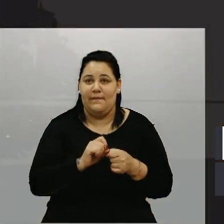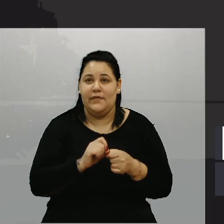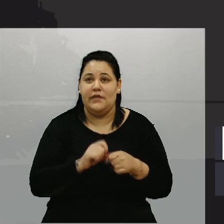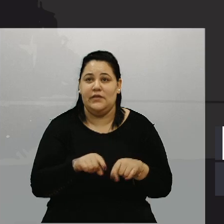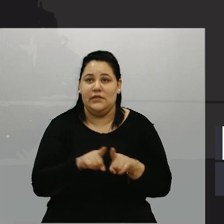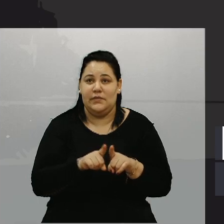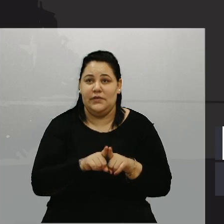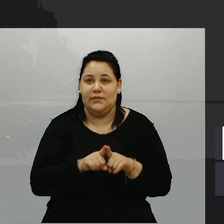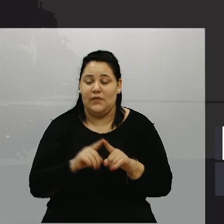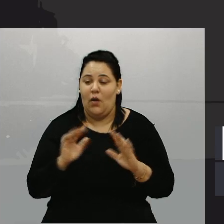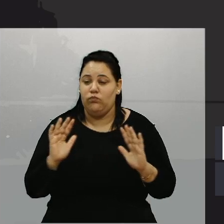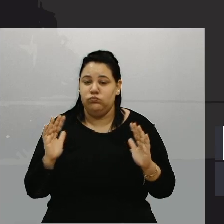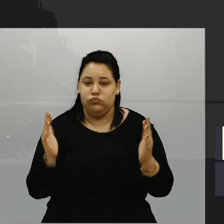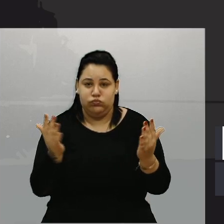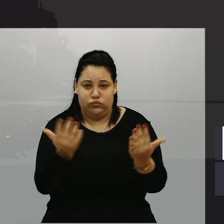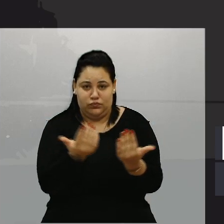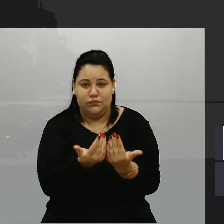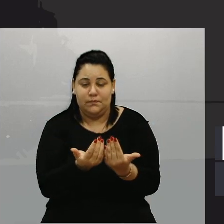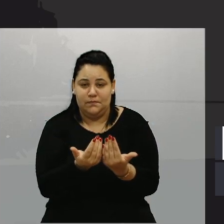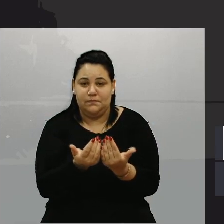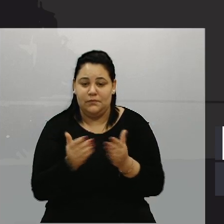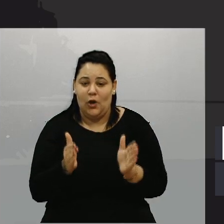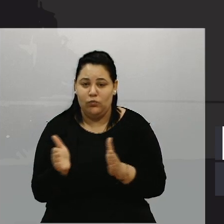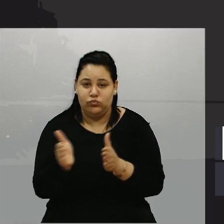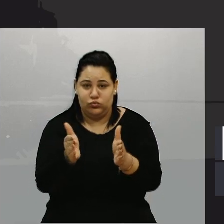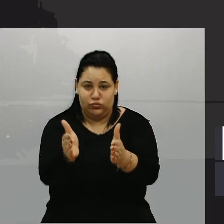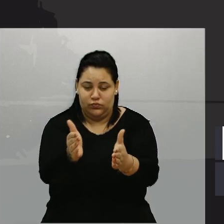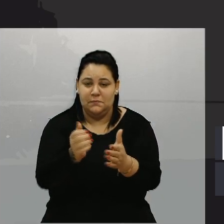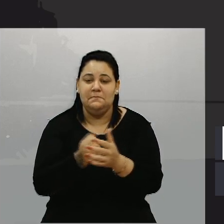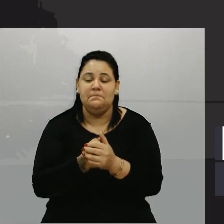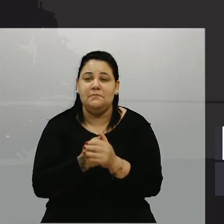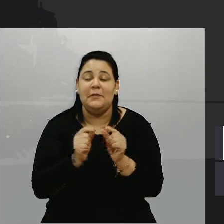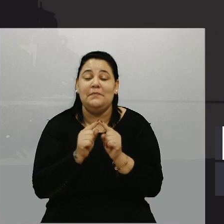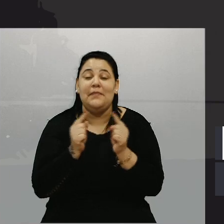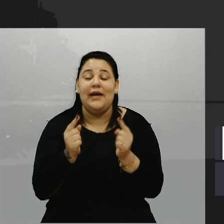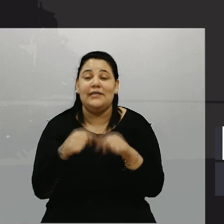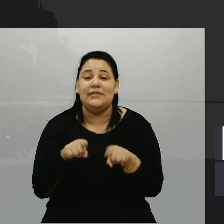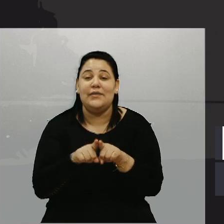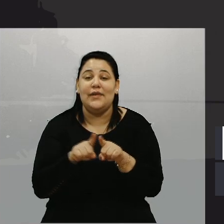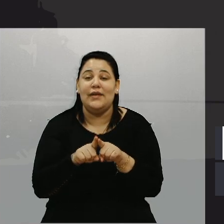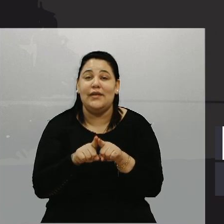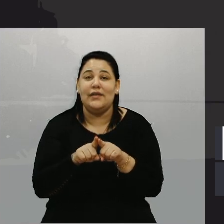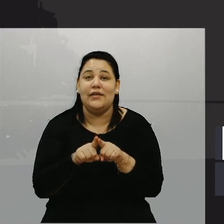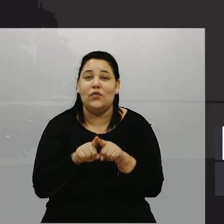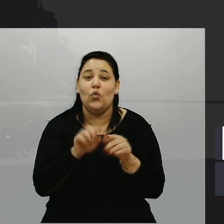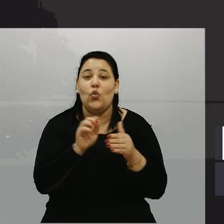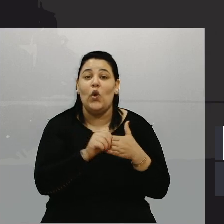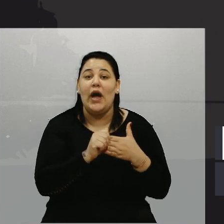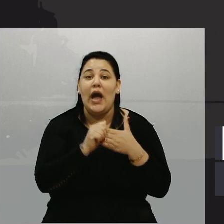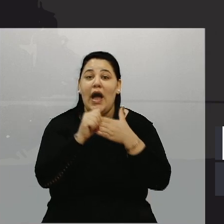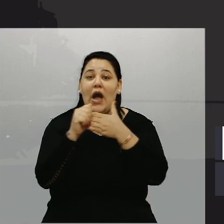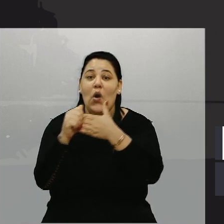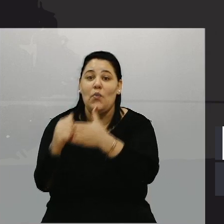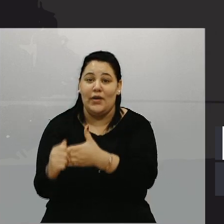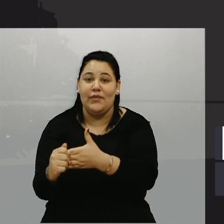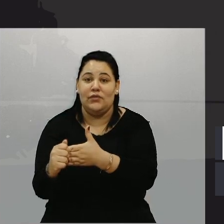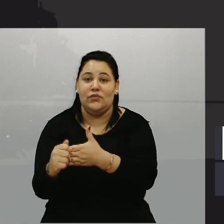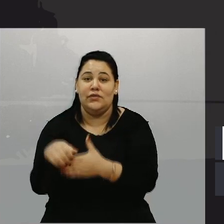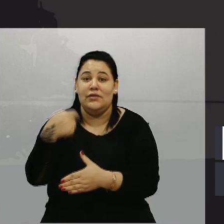nestas encostas, né, da contenção das encostas, mas o monitoramento que é importante